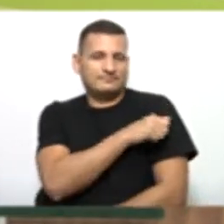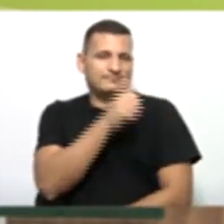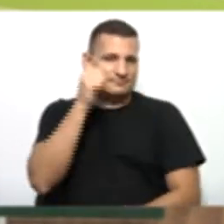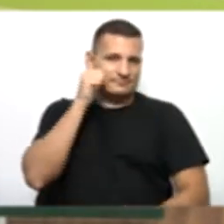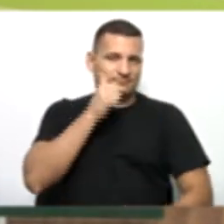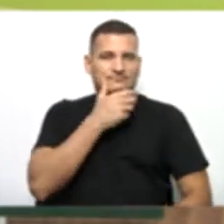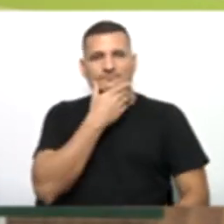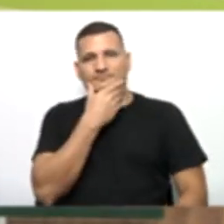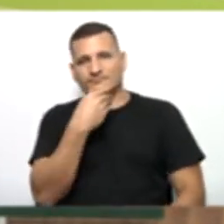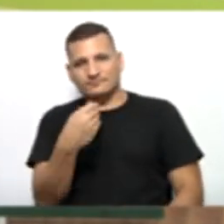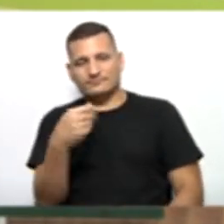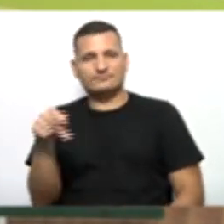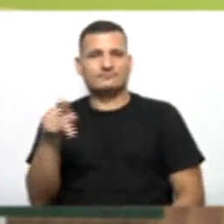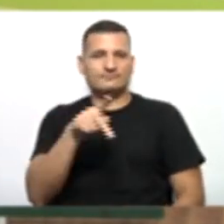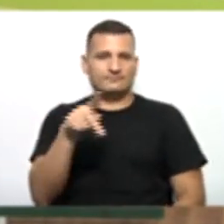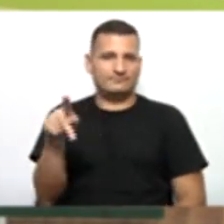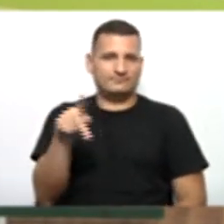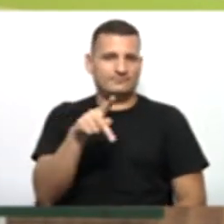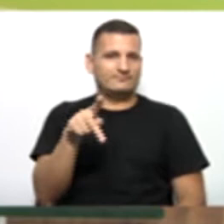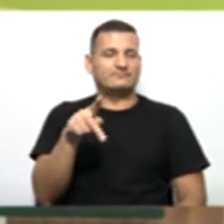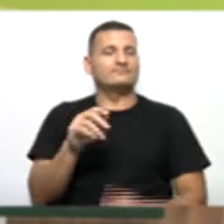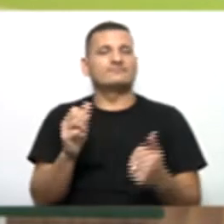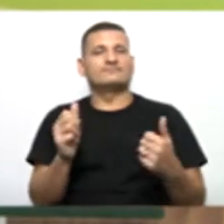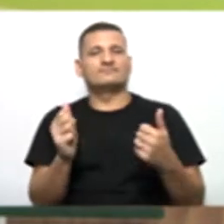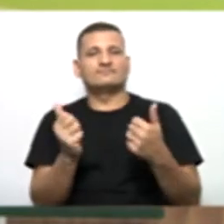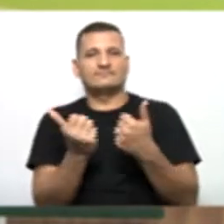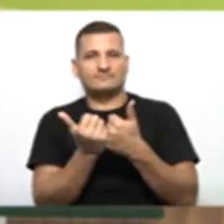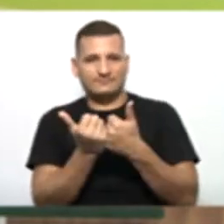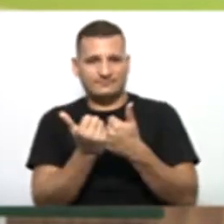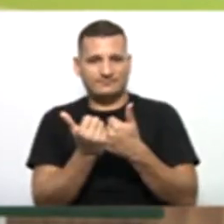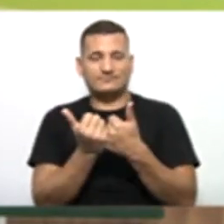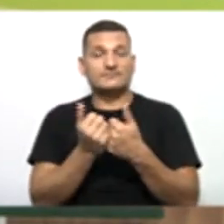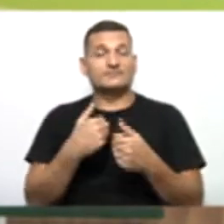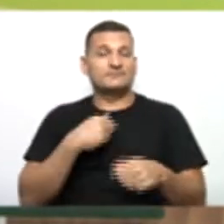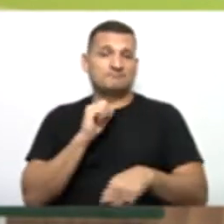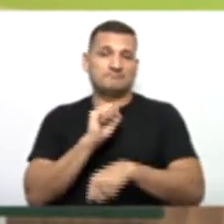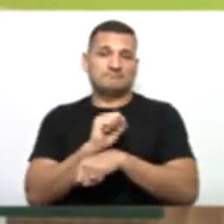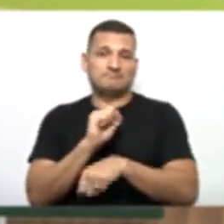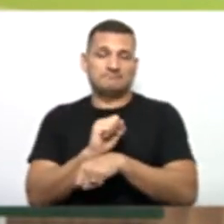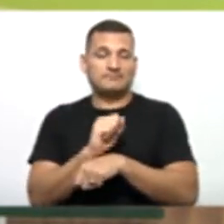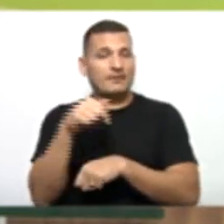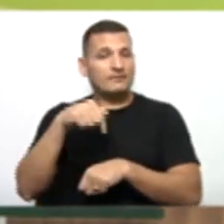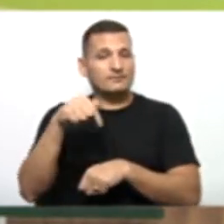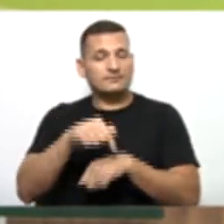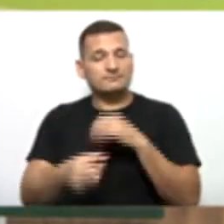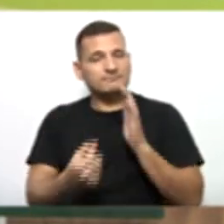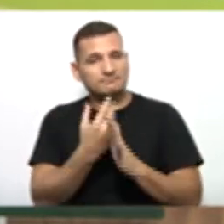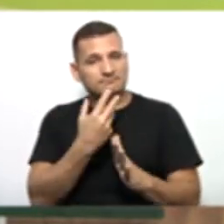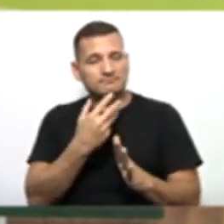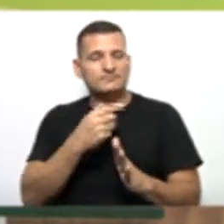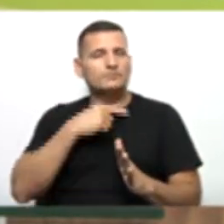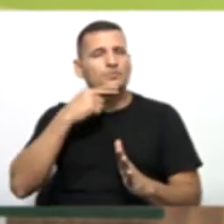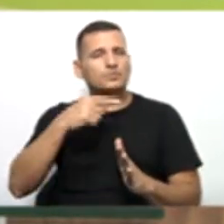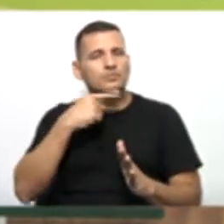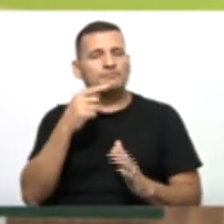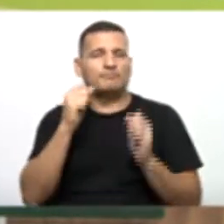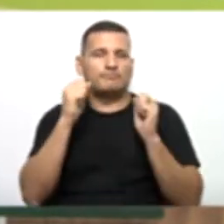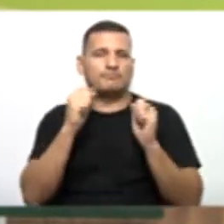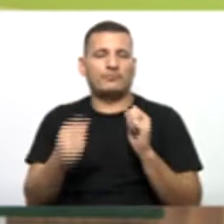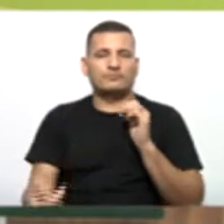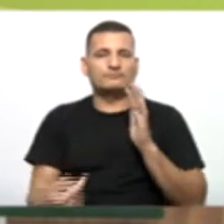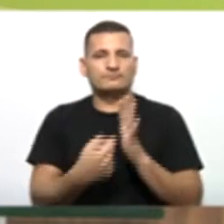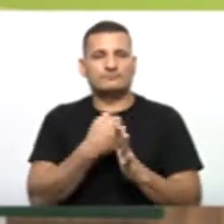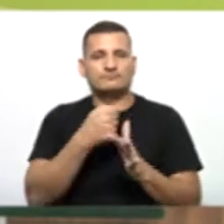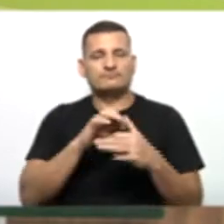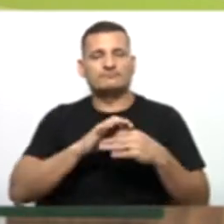os professores tutores. Estamos aqui aguardando os comentários de vocês, as dúvidas. Podem mandar,